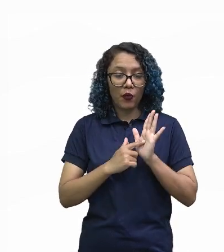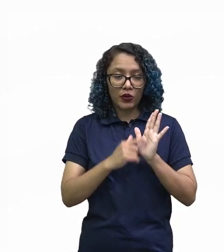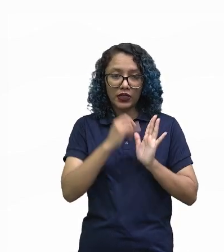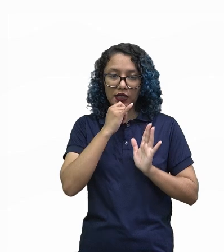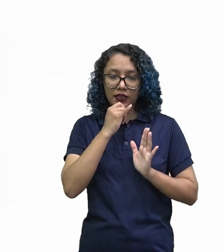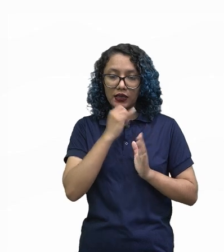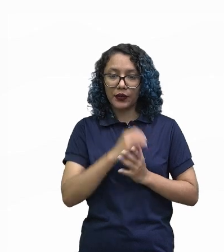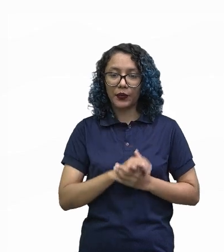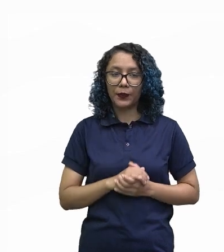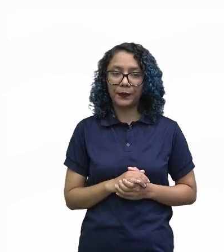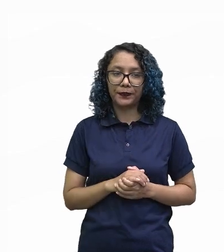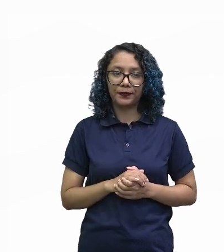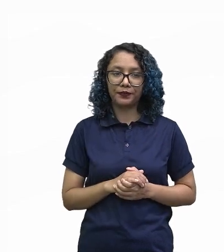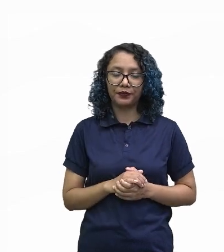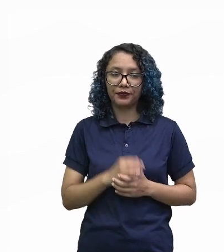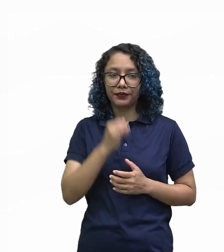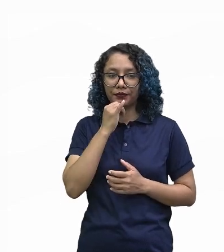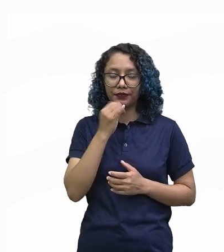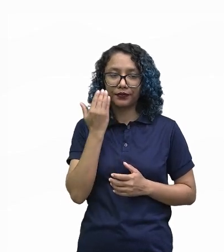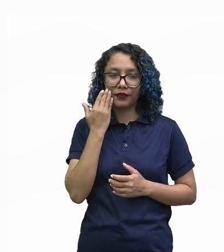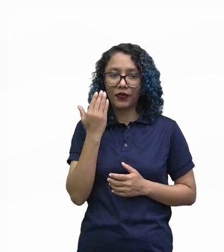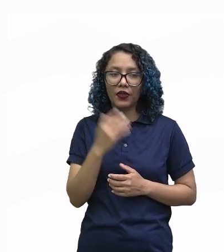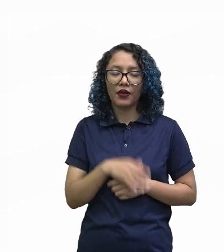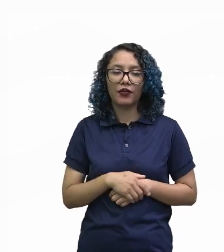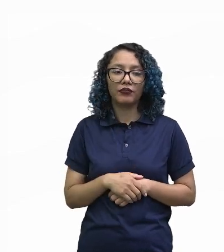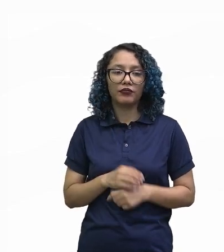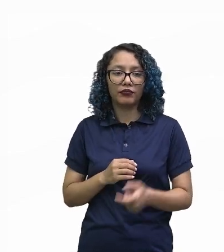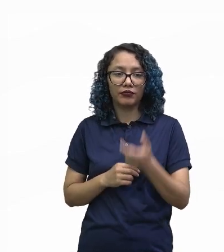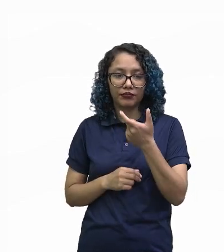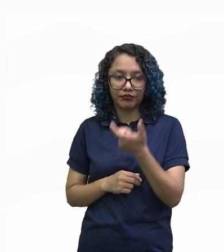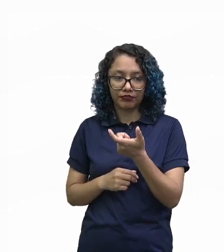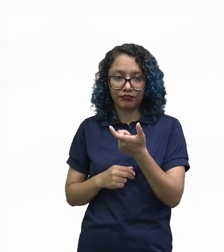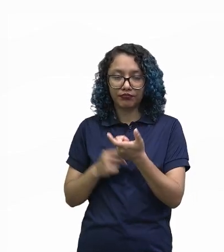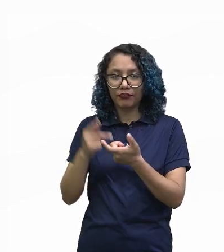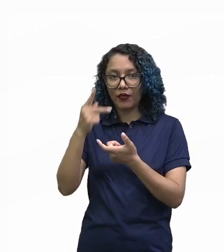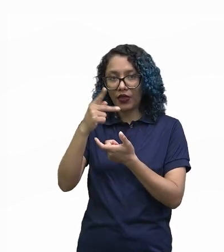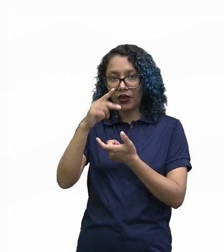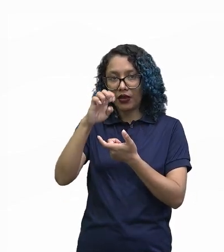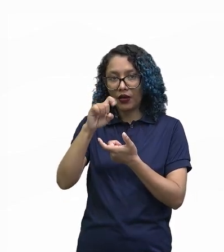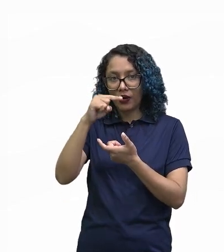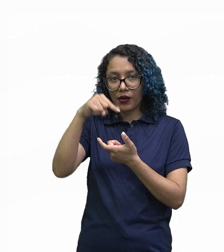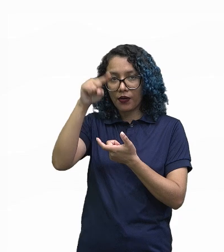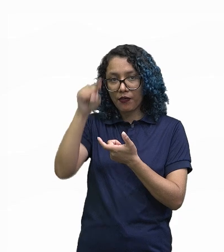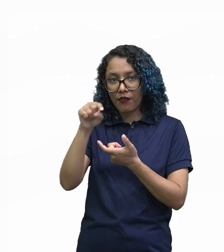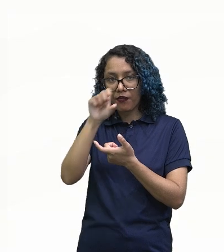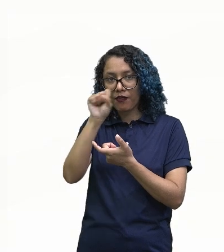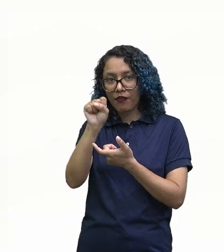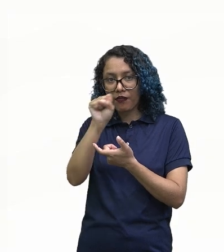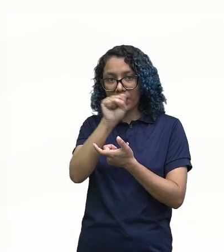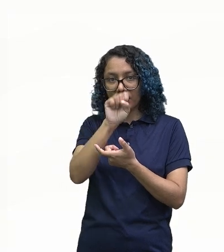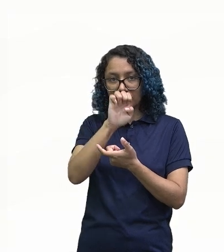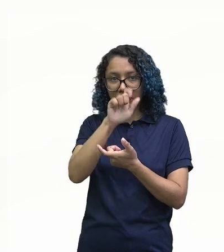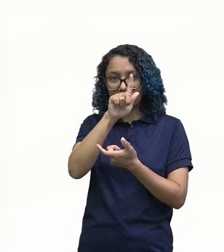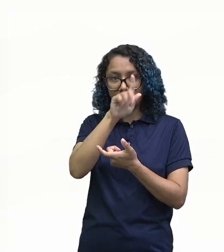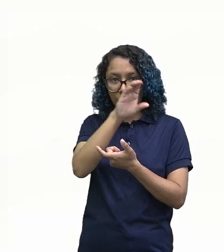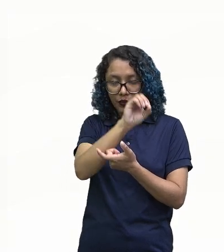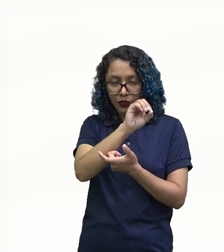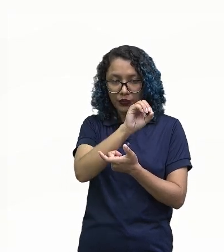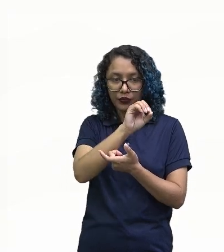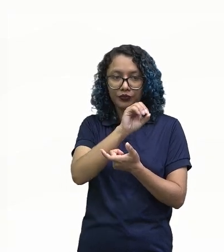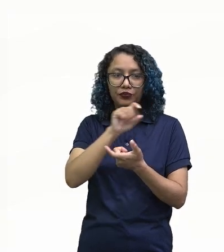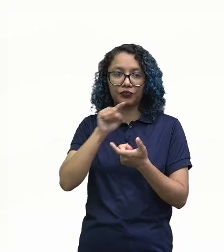exemplos? Vejam aí, olha, nós temos a palavra pêssego, que vocês podem observar, né?